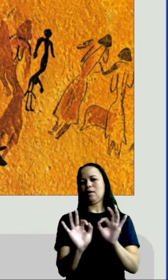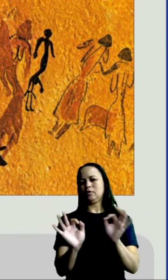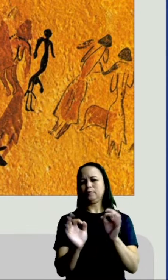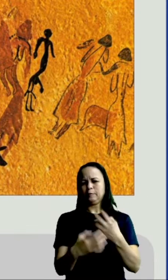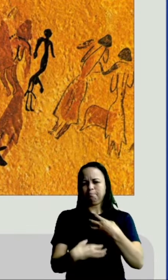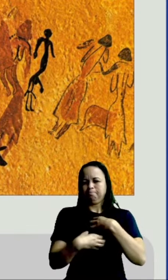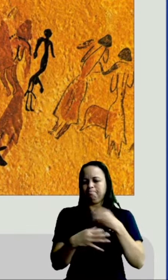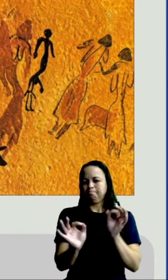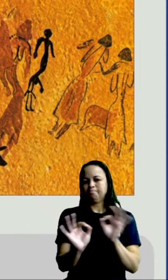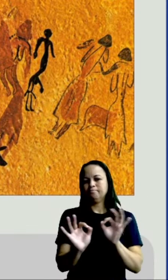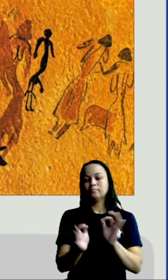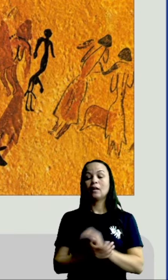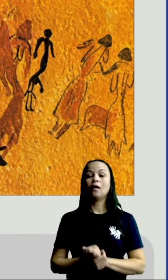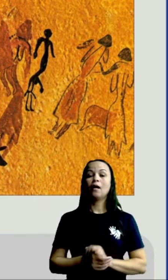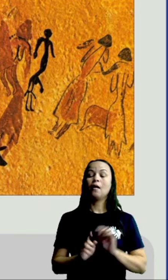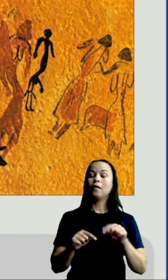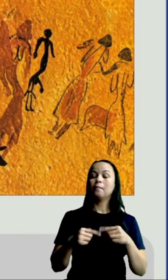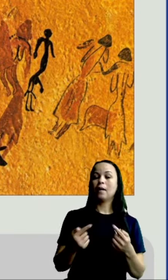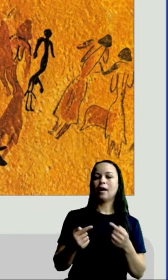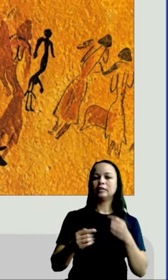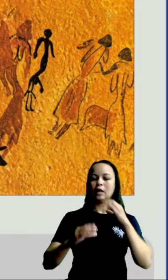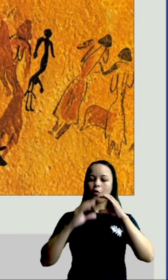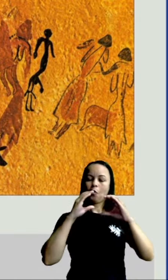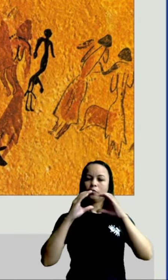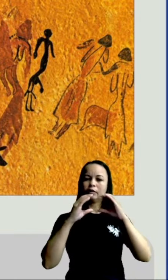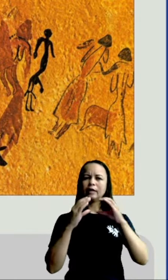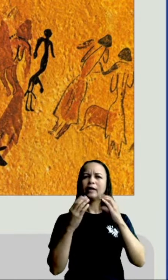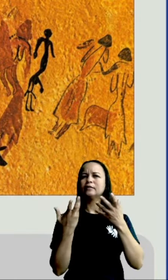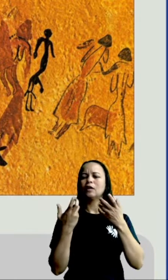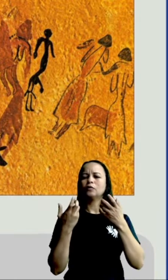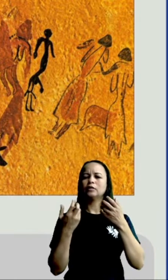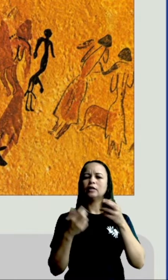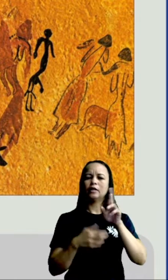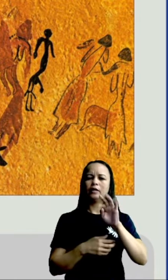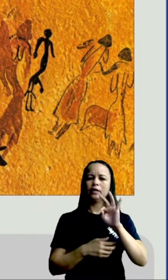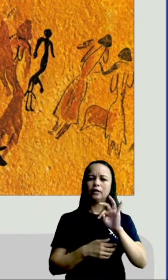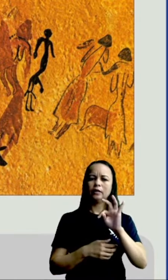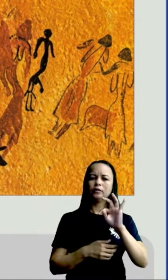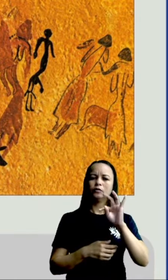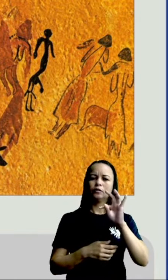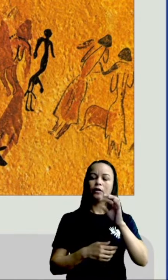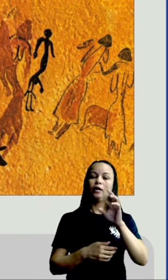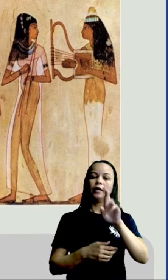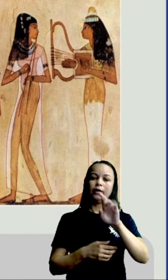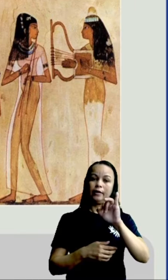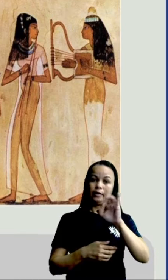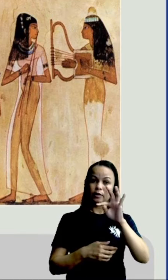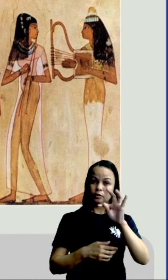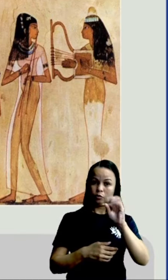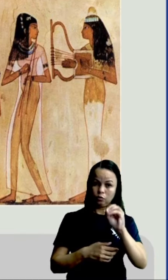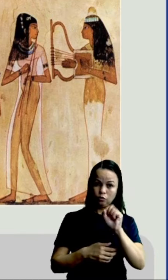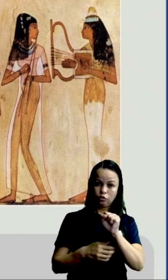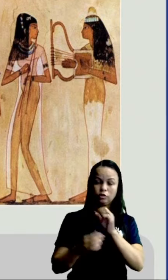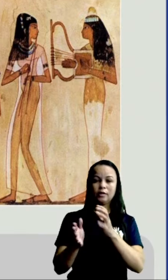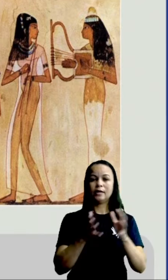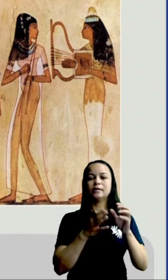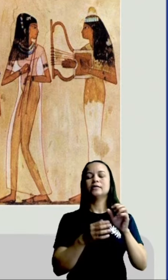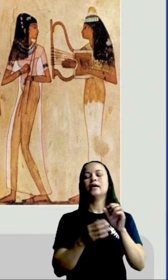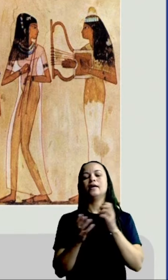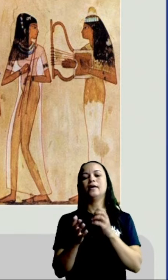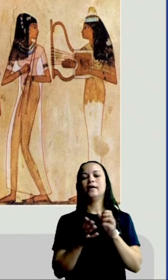nesse sentido tá era mais a comunicação de ritos sagrados e sobre a dança tá bom